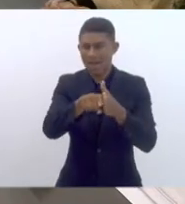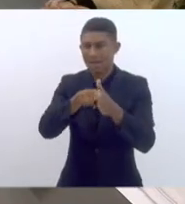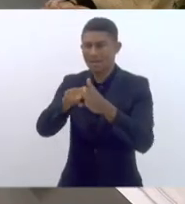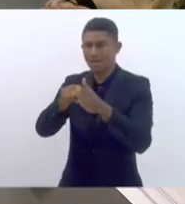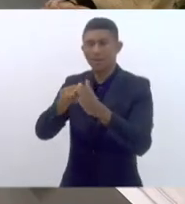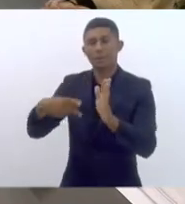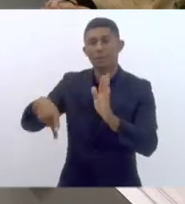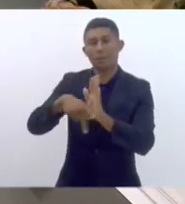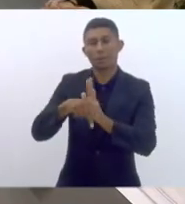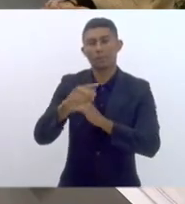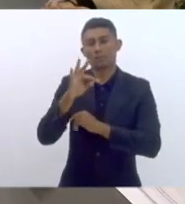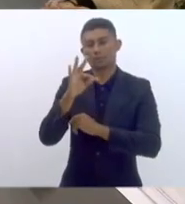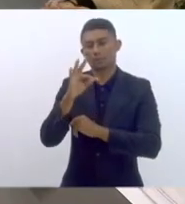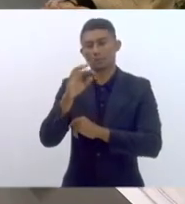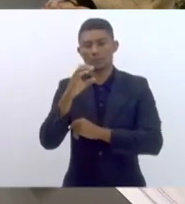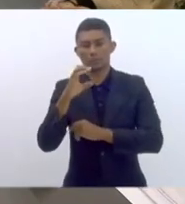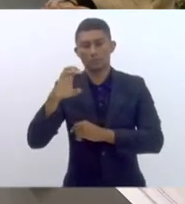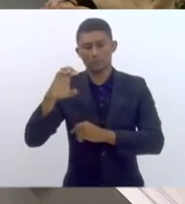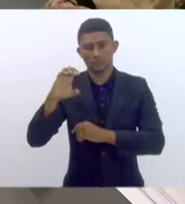TCE.